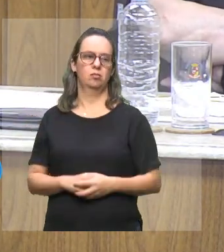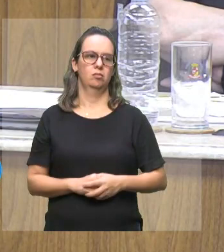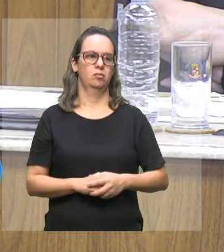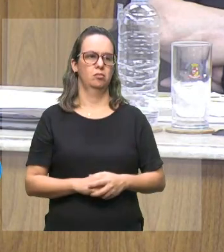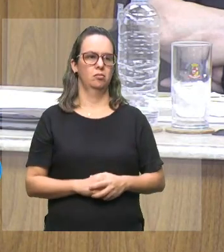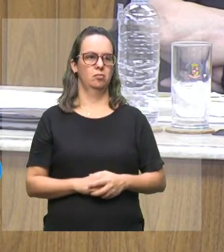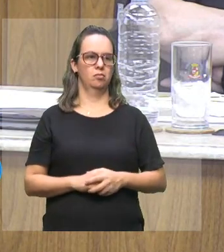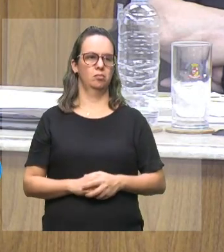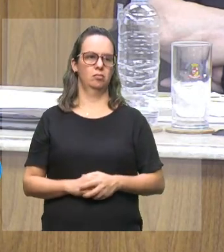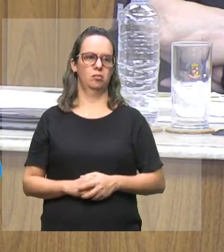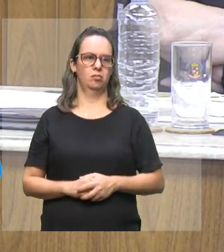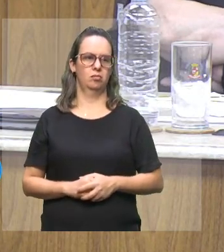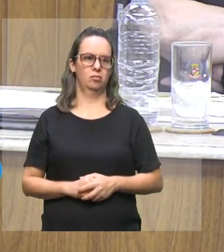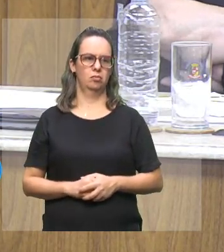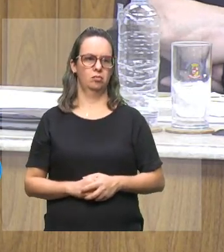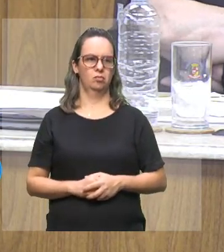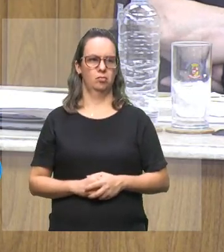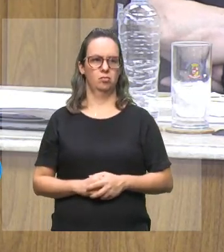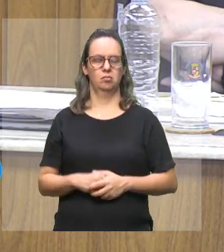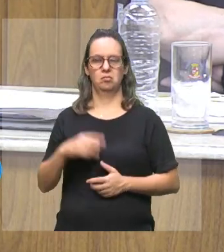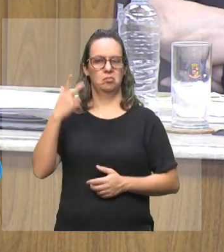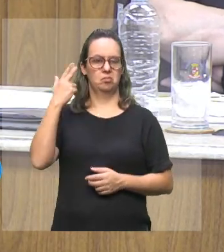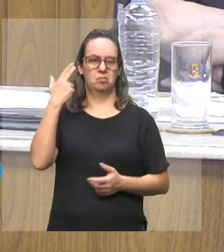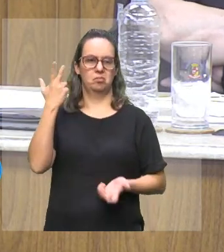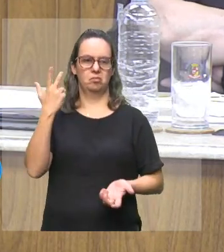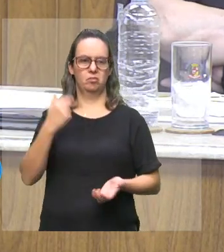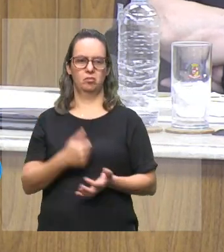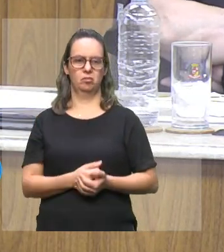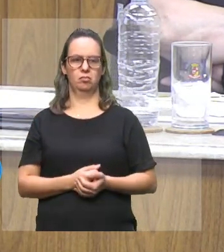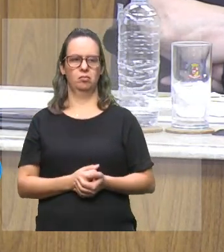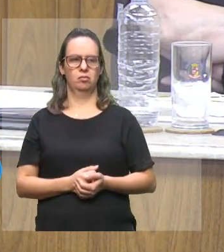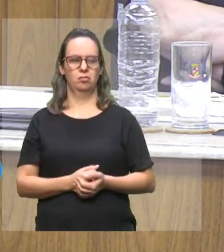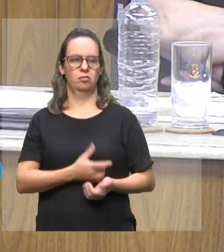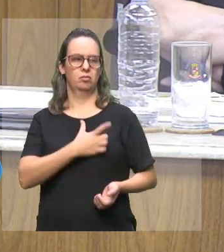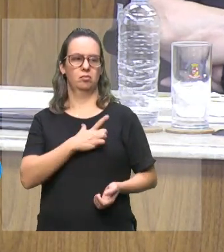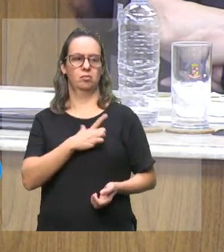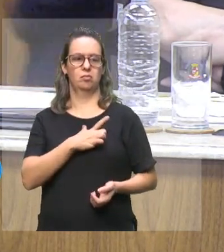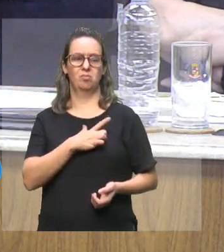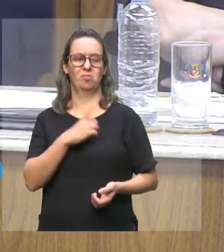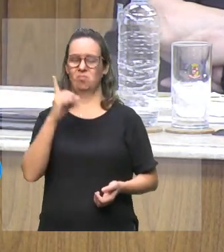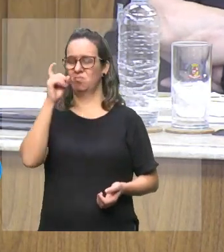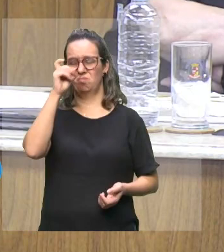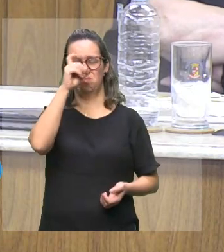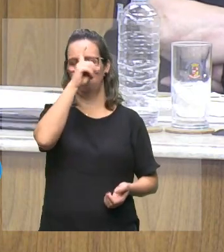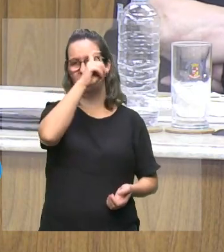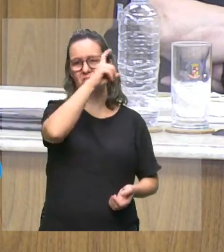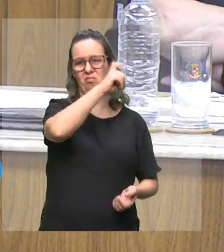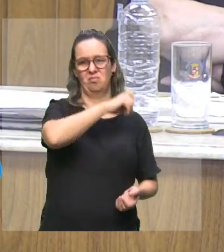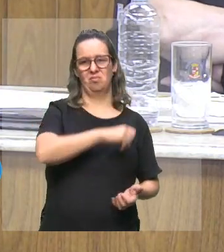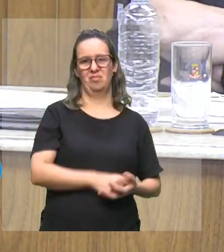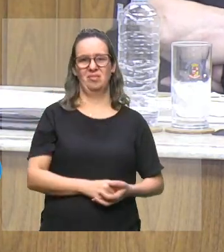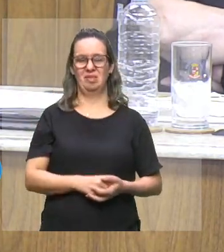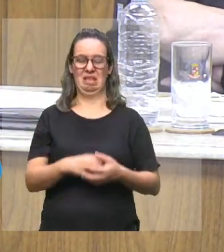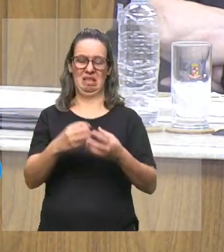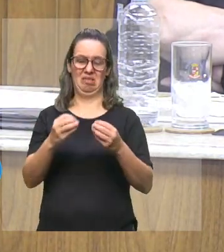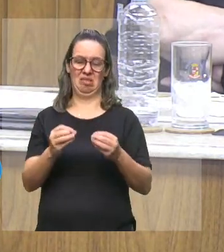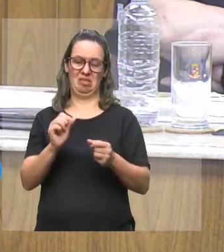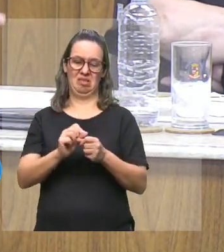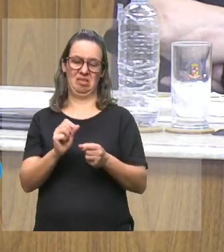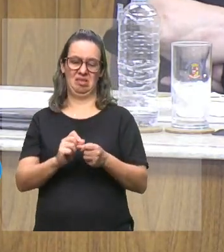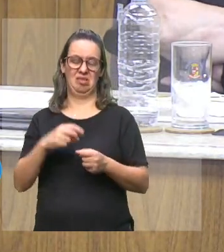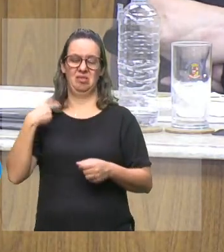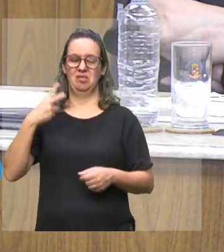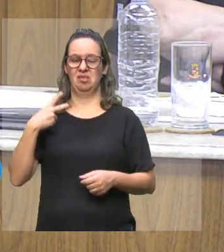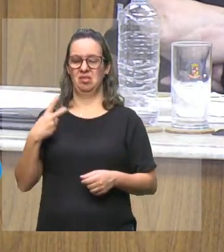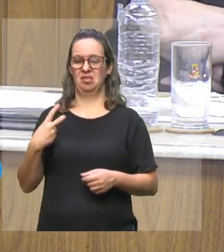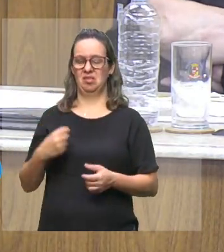Eu acho que isso é comum. Então, não vejo assim uma dificuldade que vai impor ao vereador, que vai